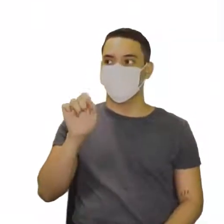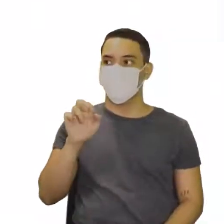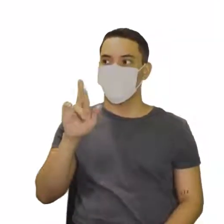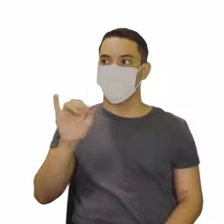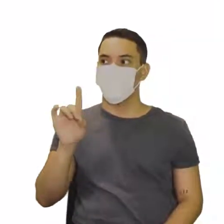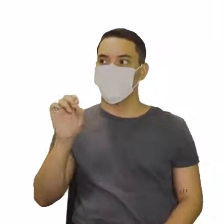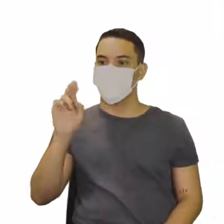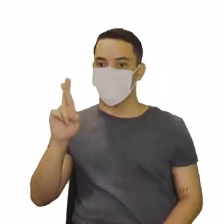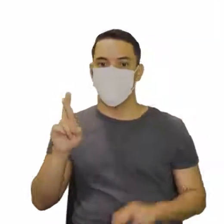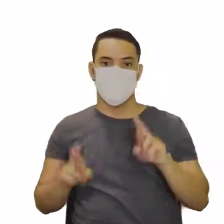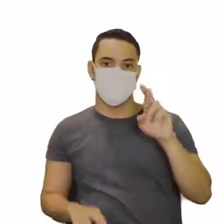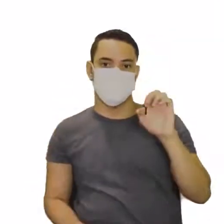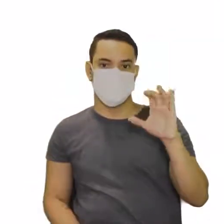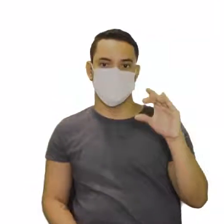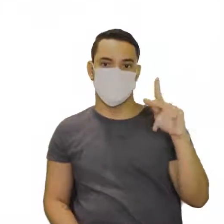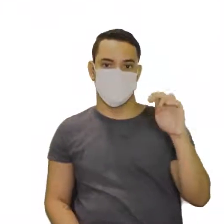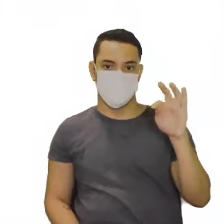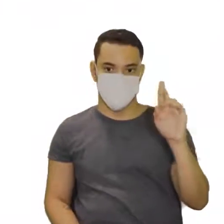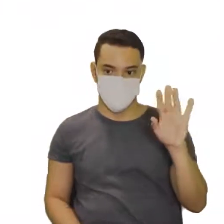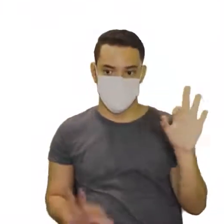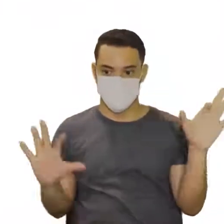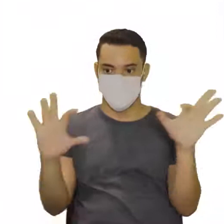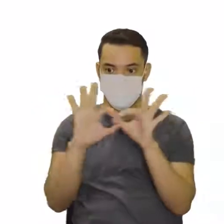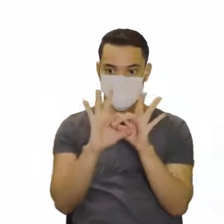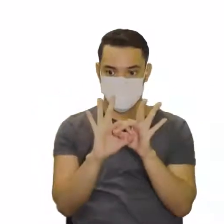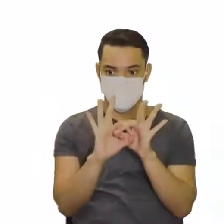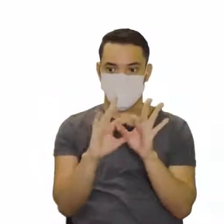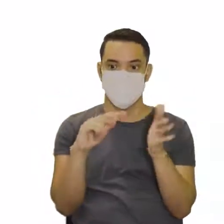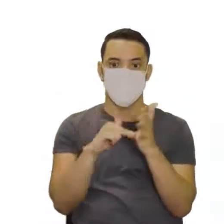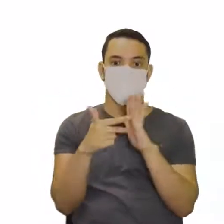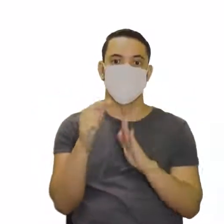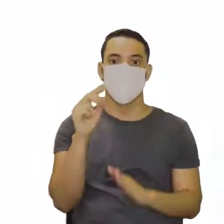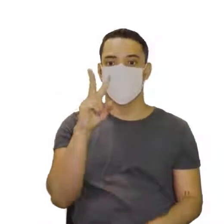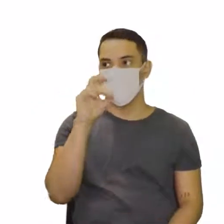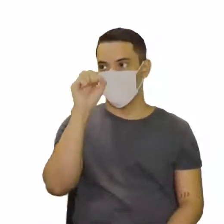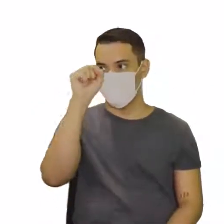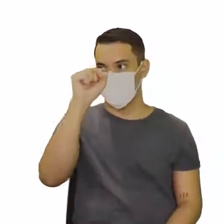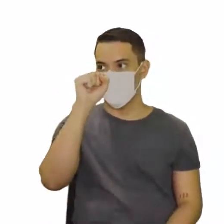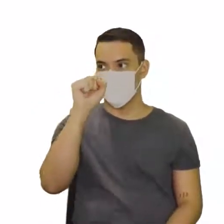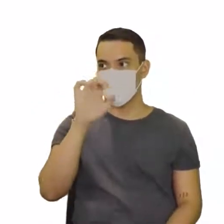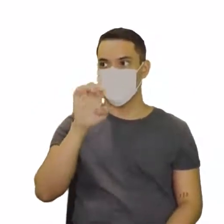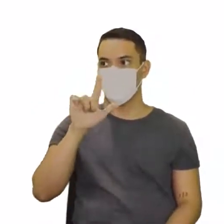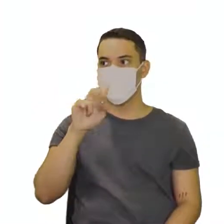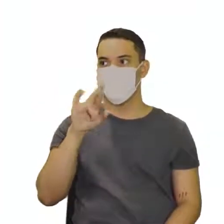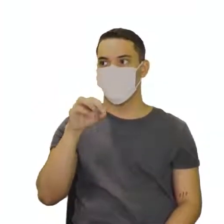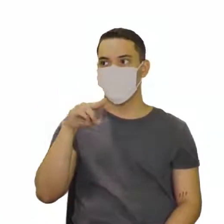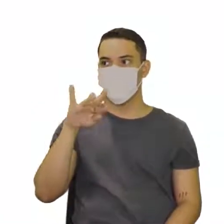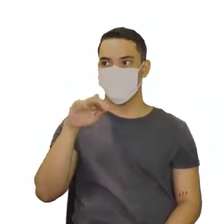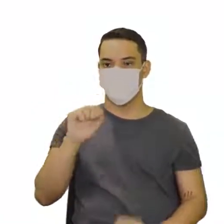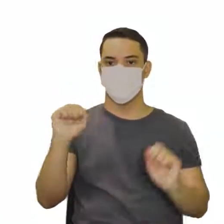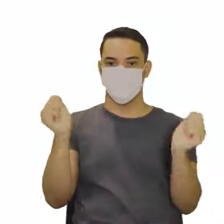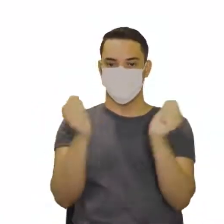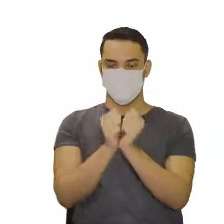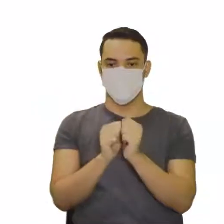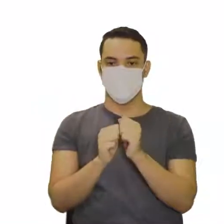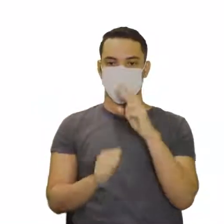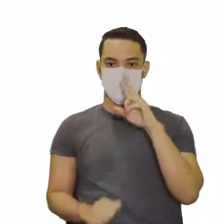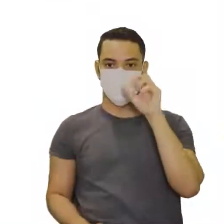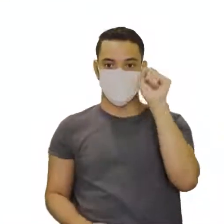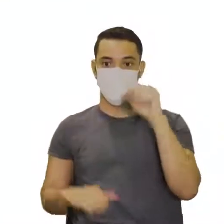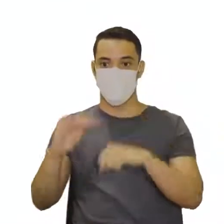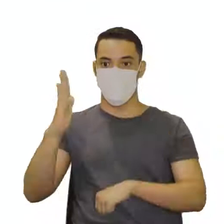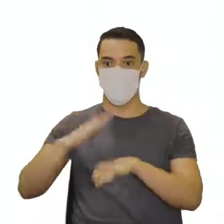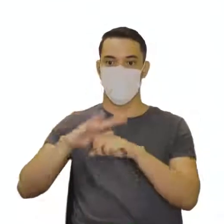receptor com seus valores ligados, ó, força eletromotriz é igual a força contra eletromotriz